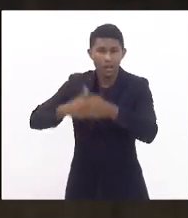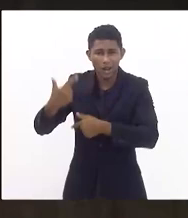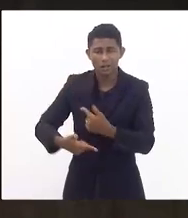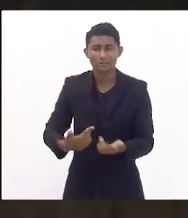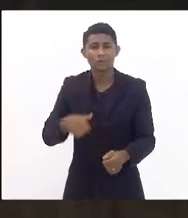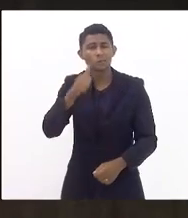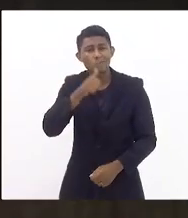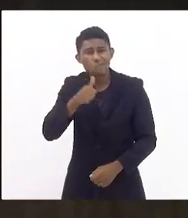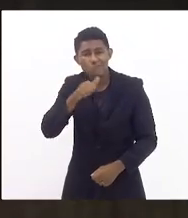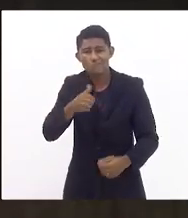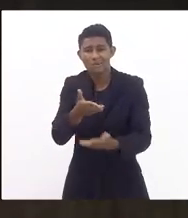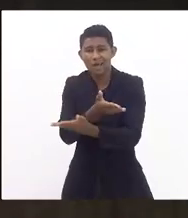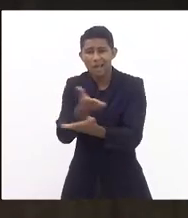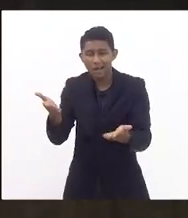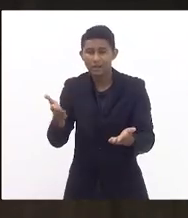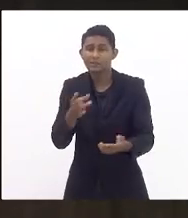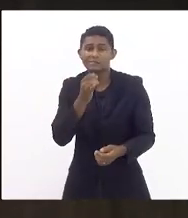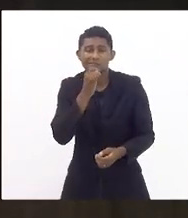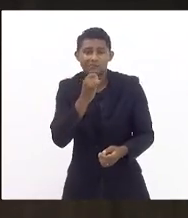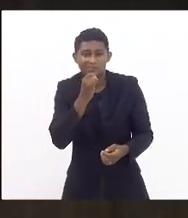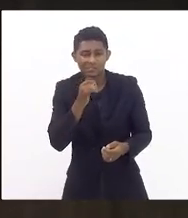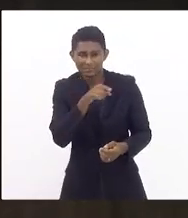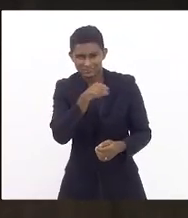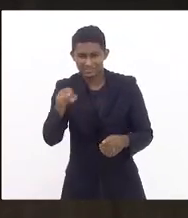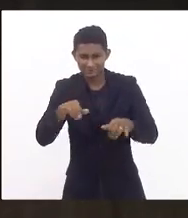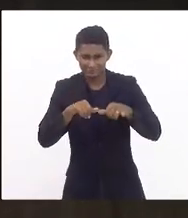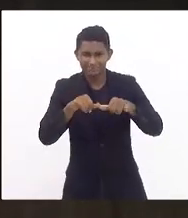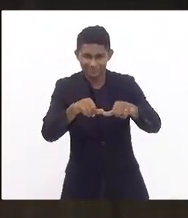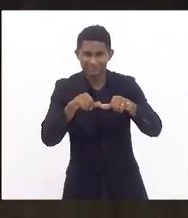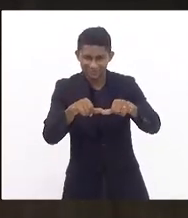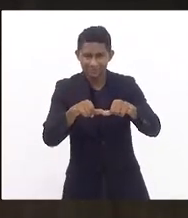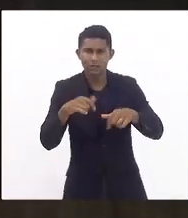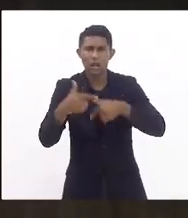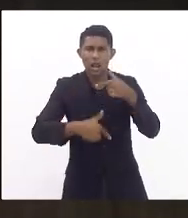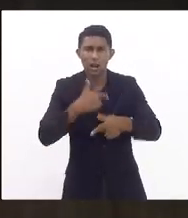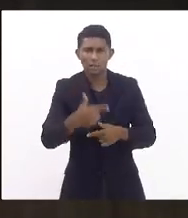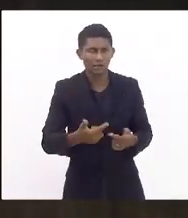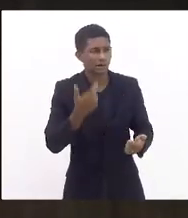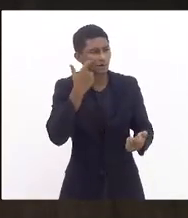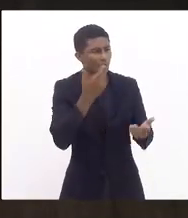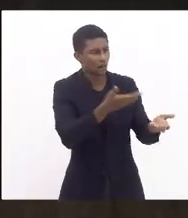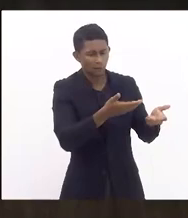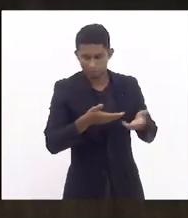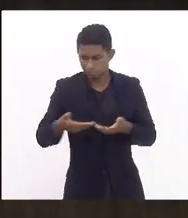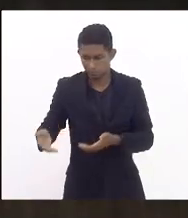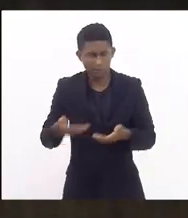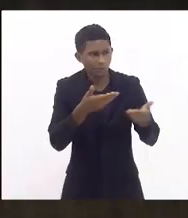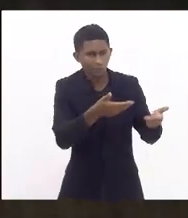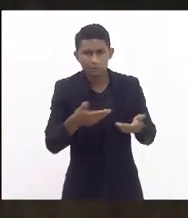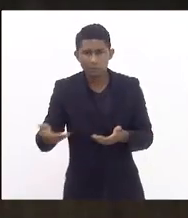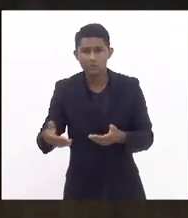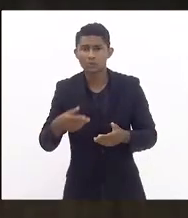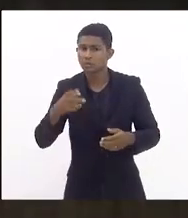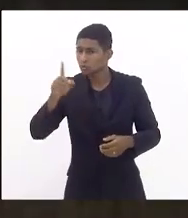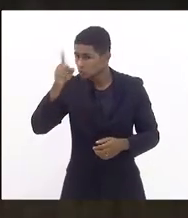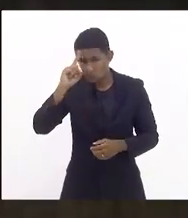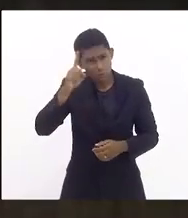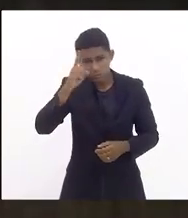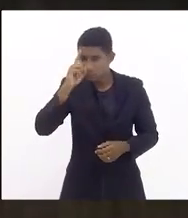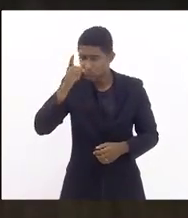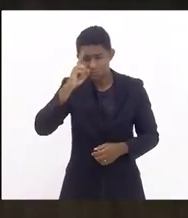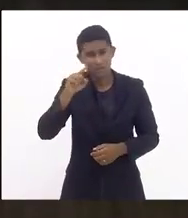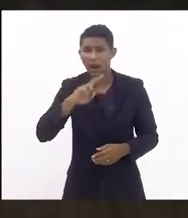que trabalham nas caixas do supermercado. Elas são agredidas todos os dias por causa disso